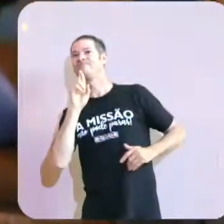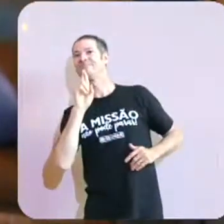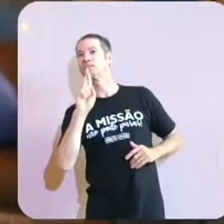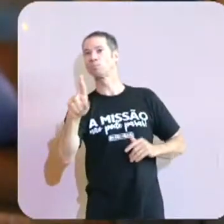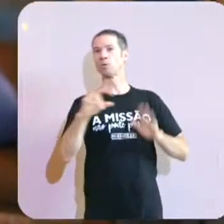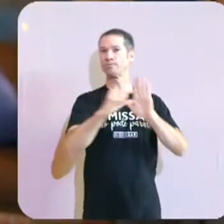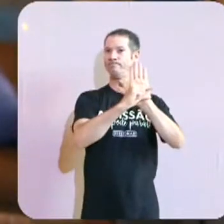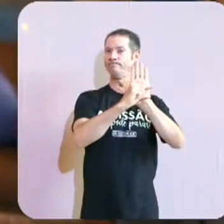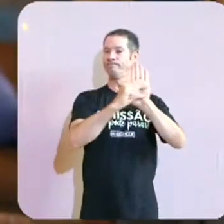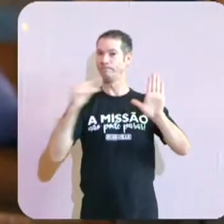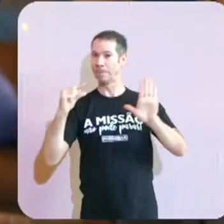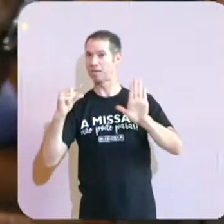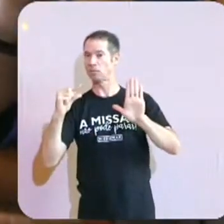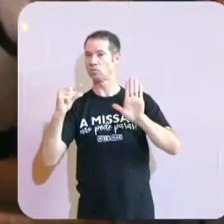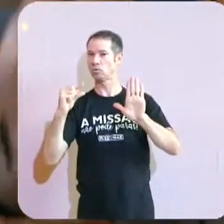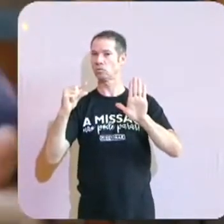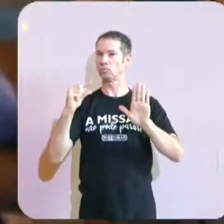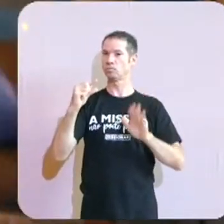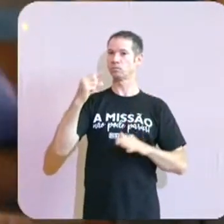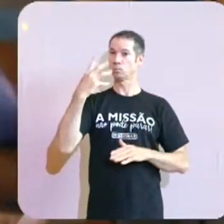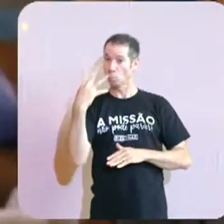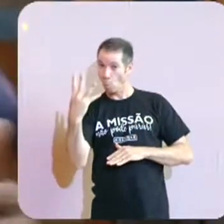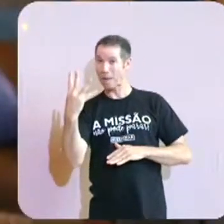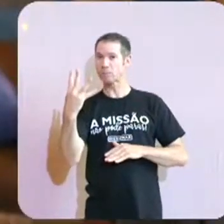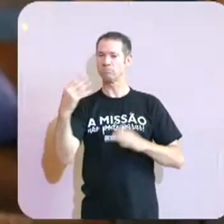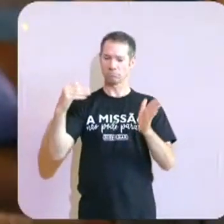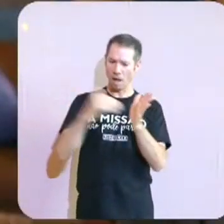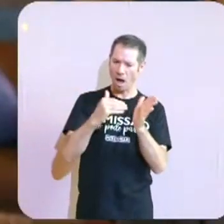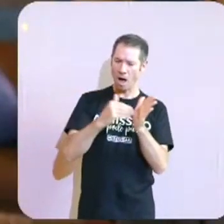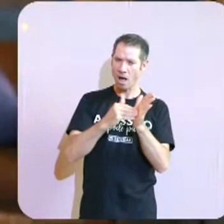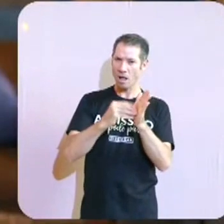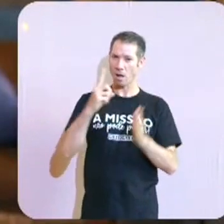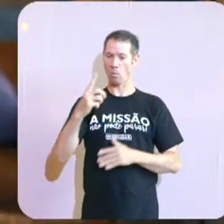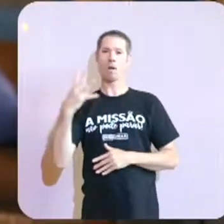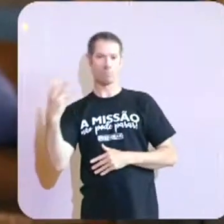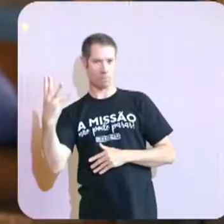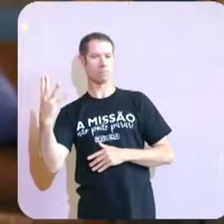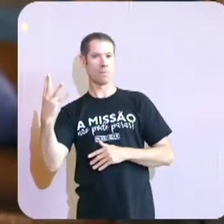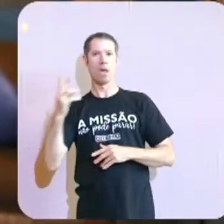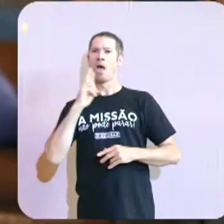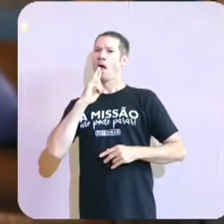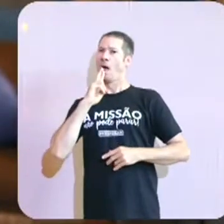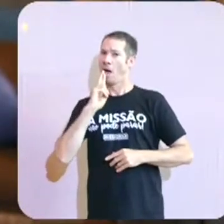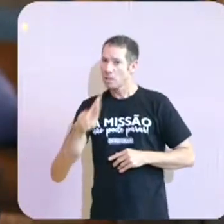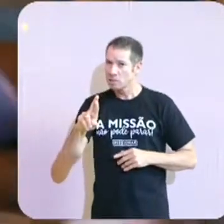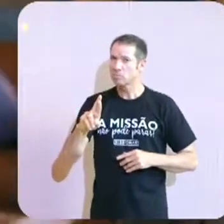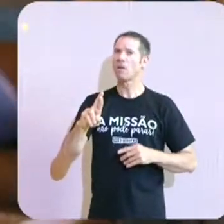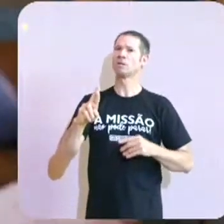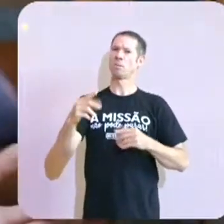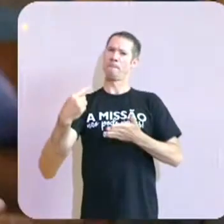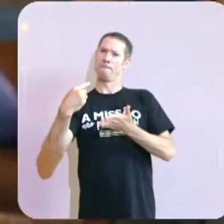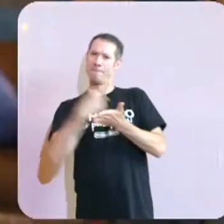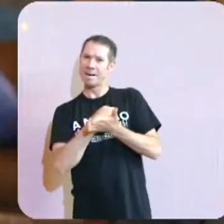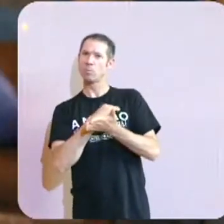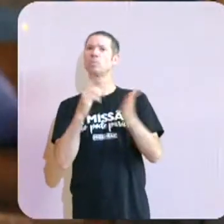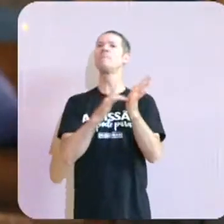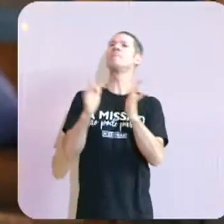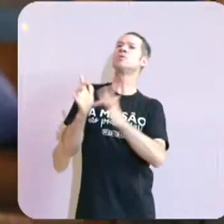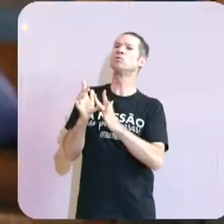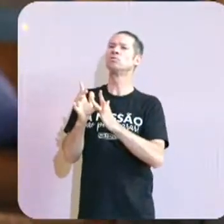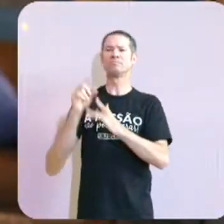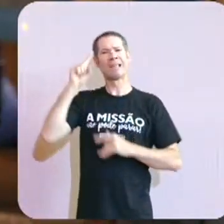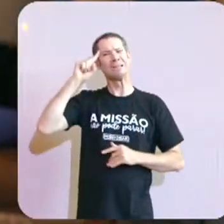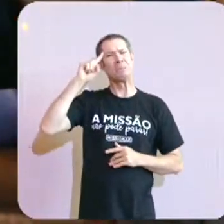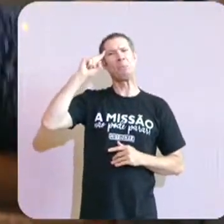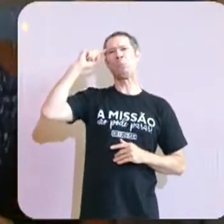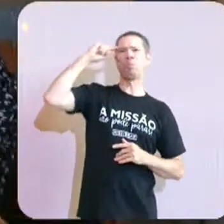os versos, a partir do versículo 4 até o verso 14, respondendo aquela pergunta para eles. As dúvidas